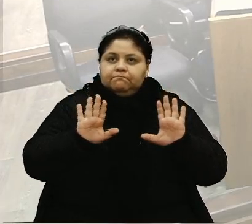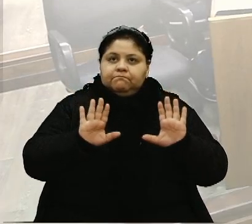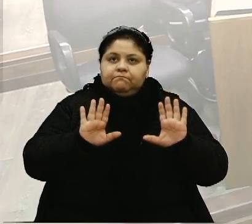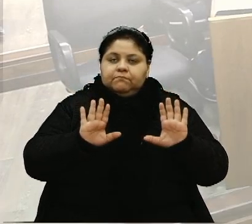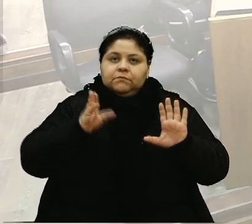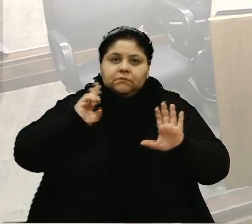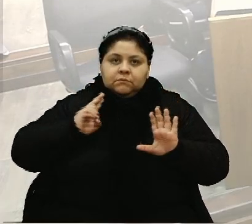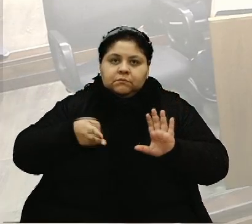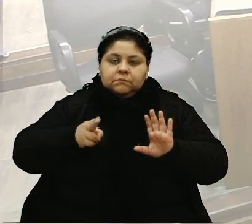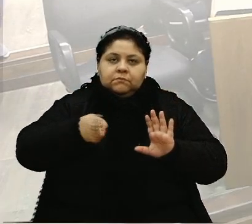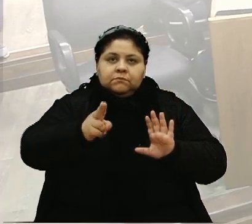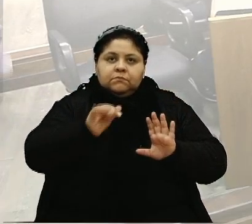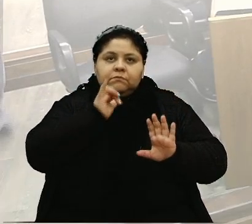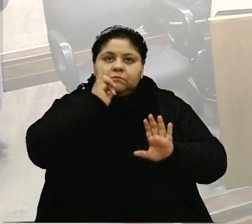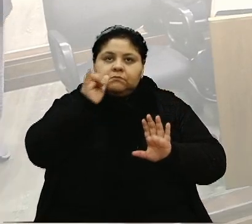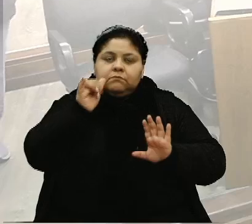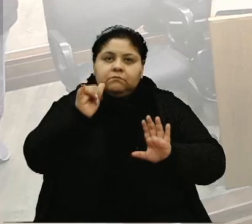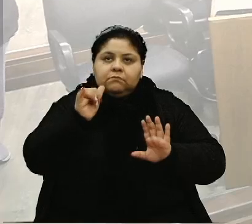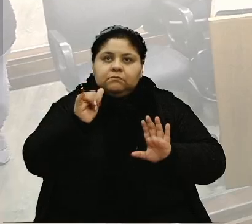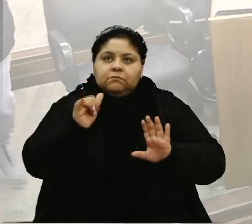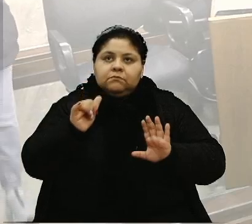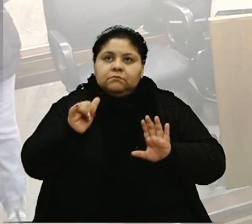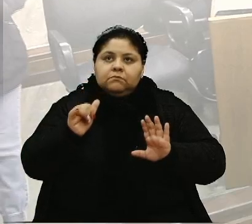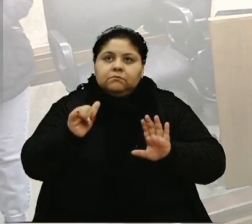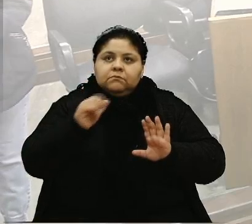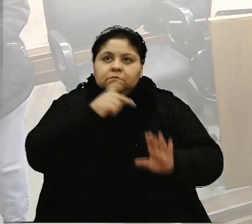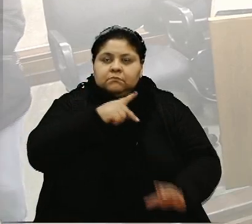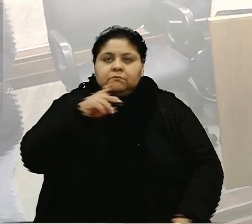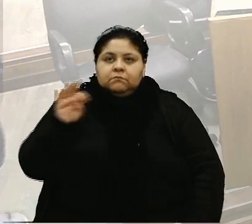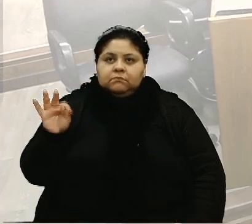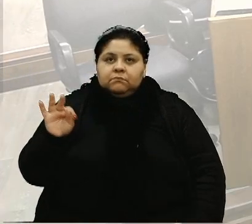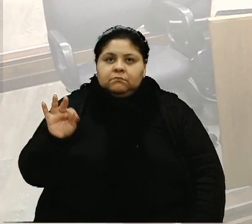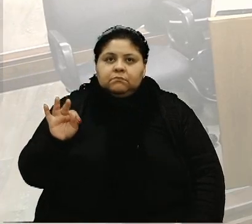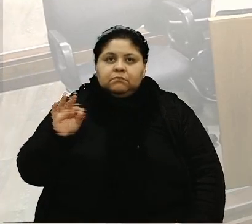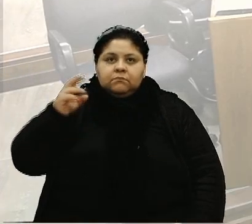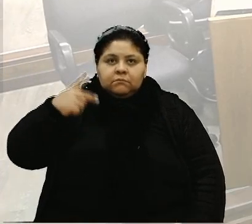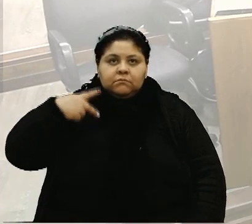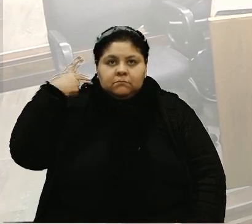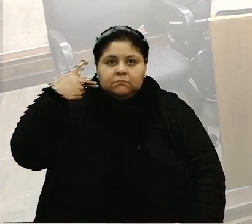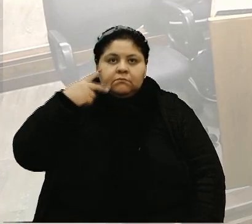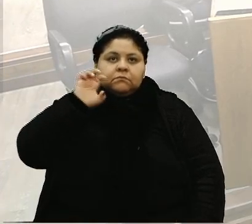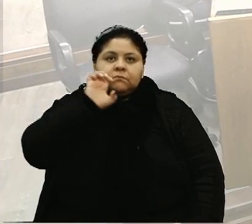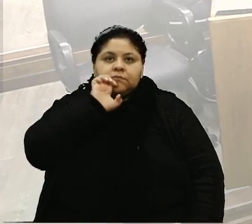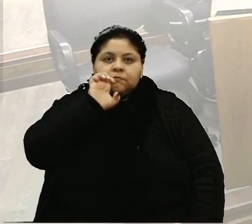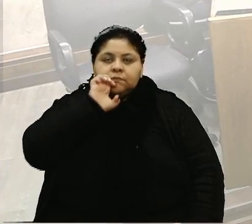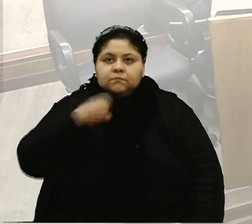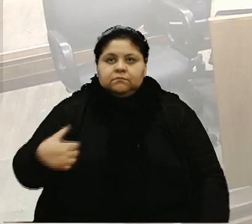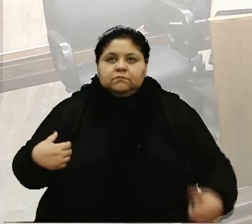segue, então, na tribuna, em declaração de líder, agora a bancada do PT, vereadora Estela Balardim.